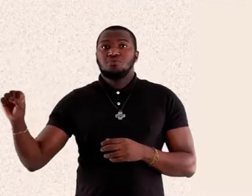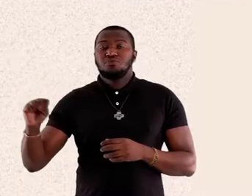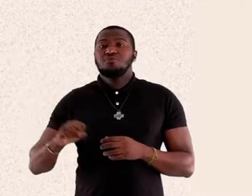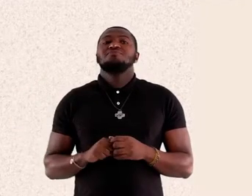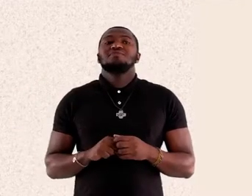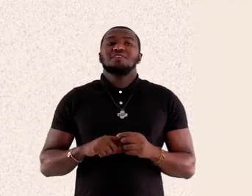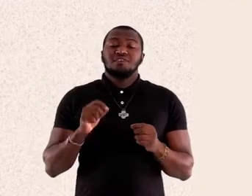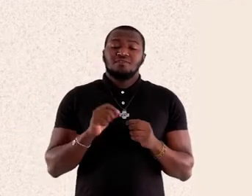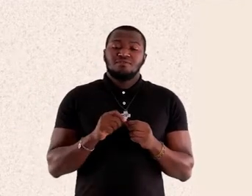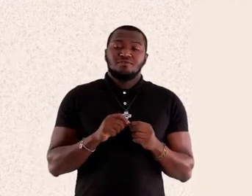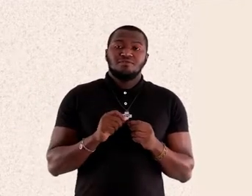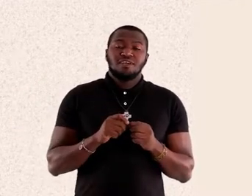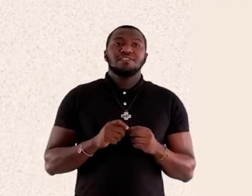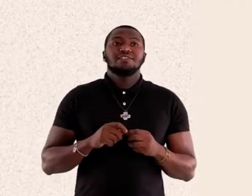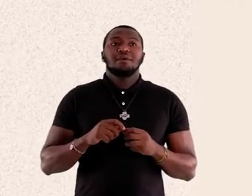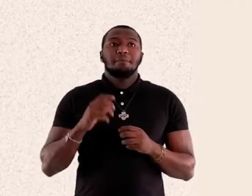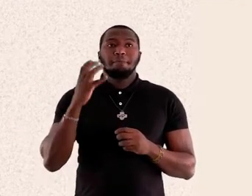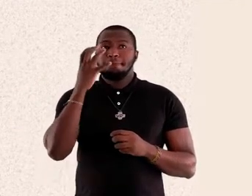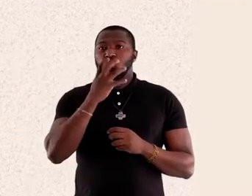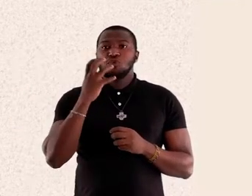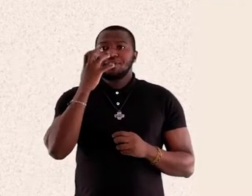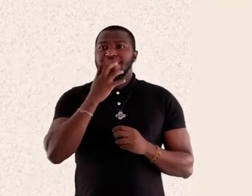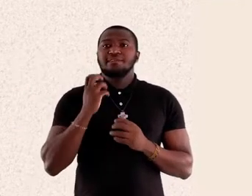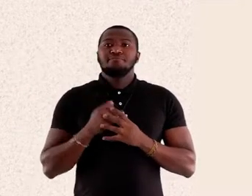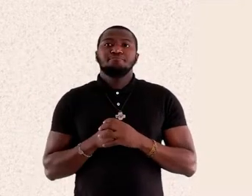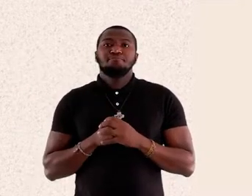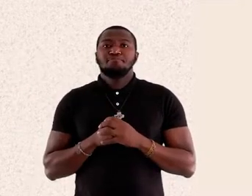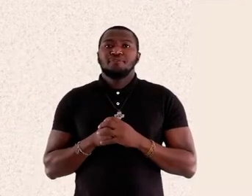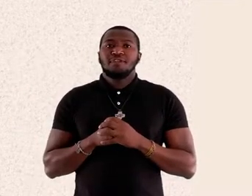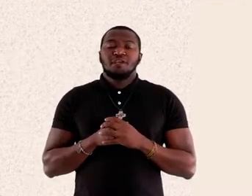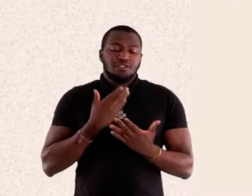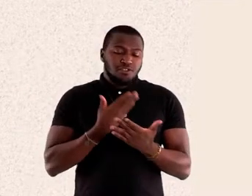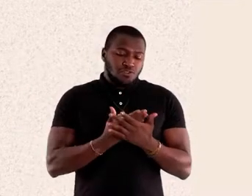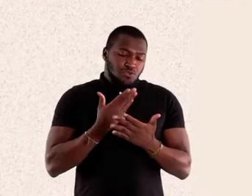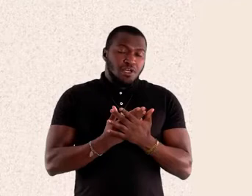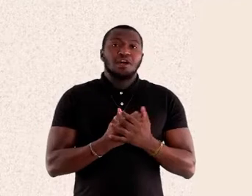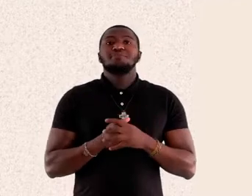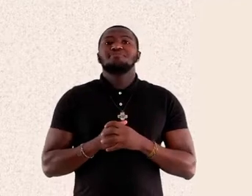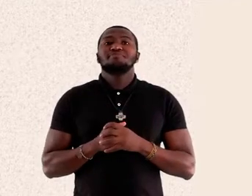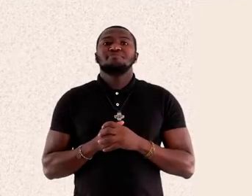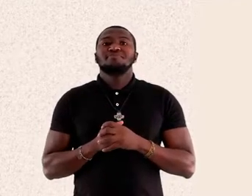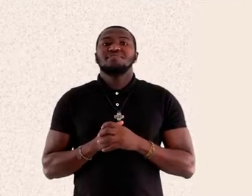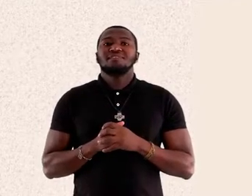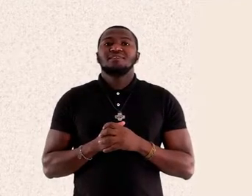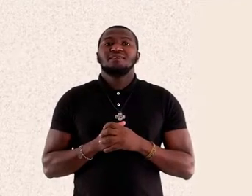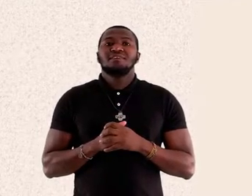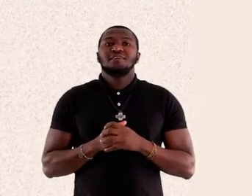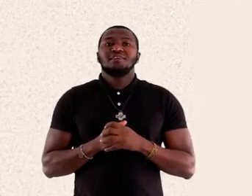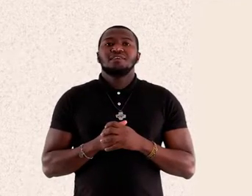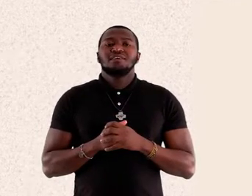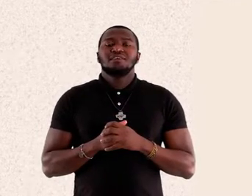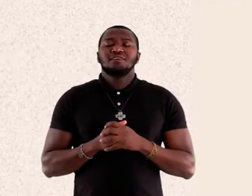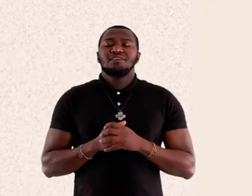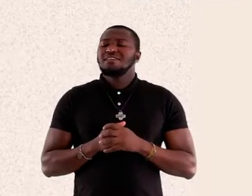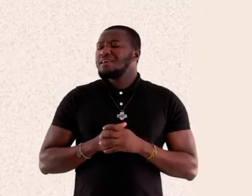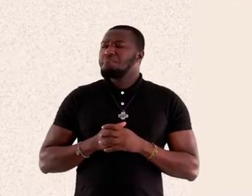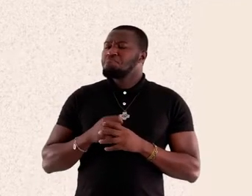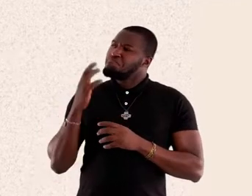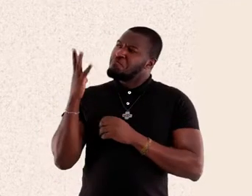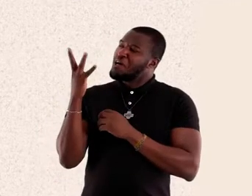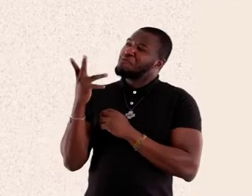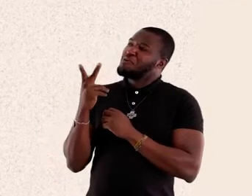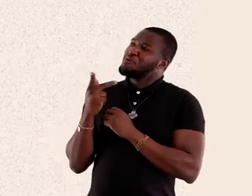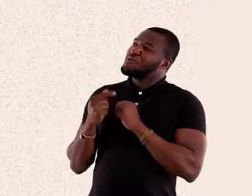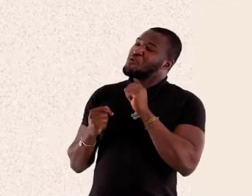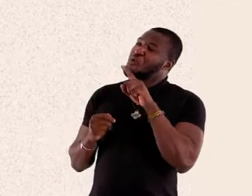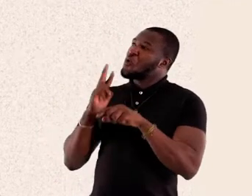discos né musical um desses era um estudo e e foi muito interessante o